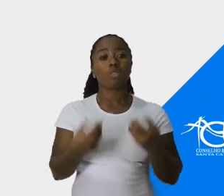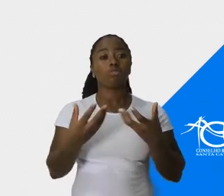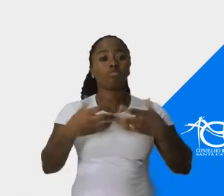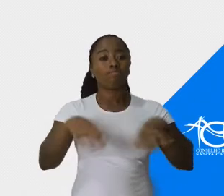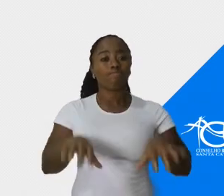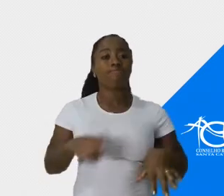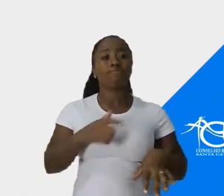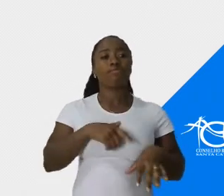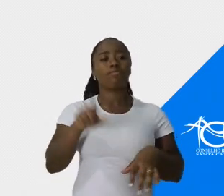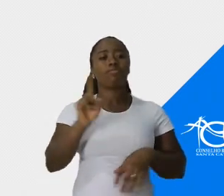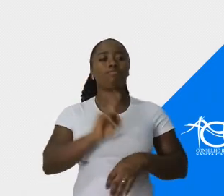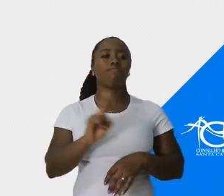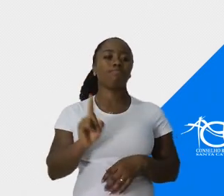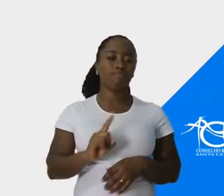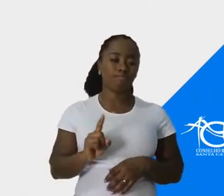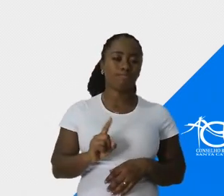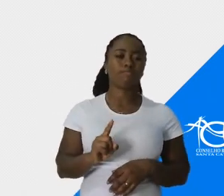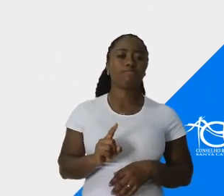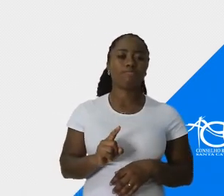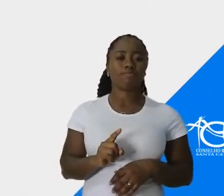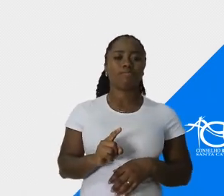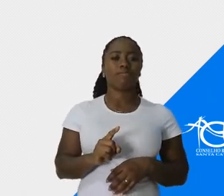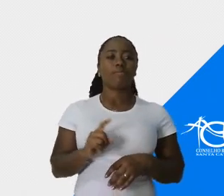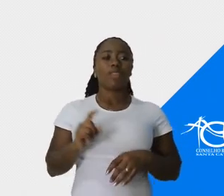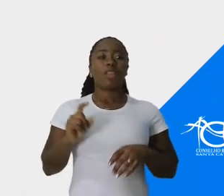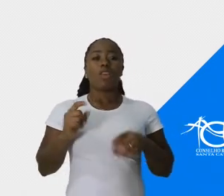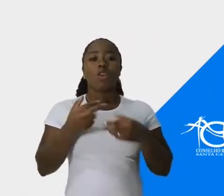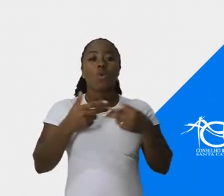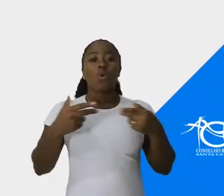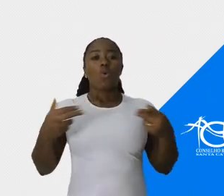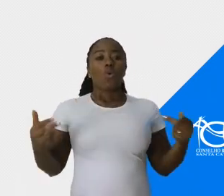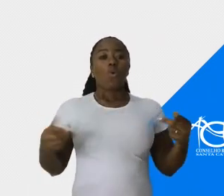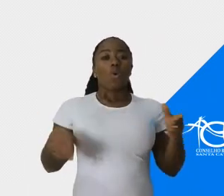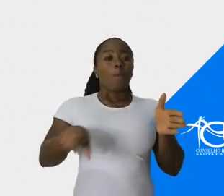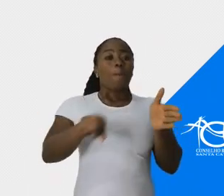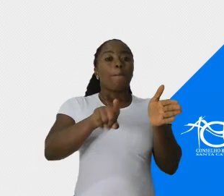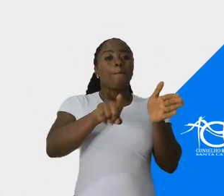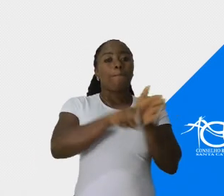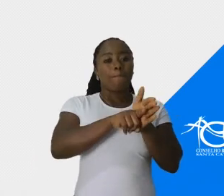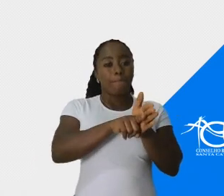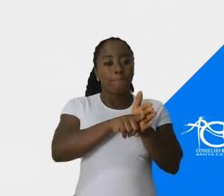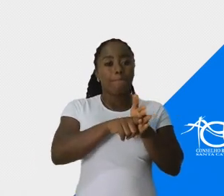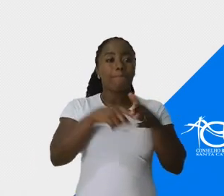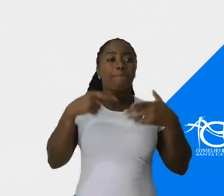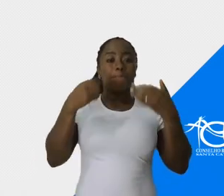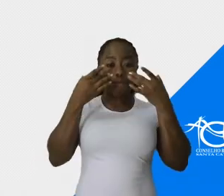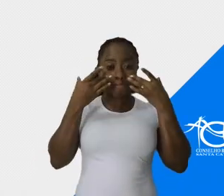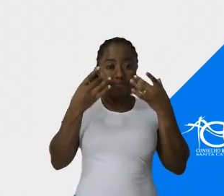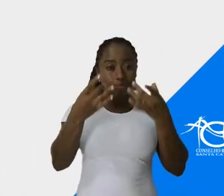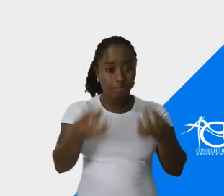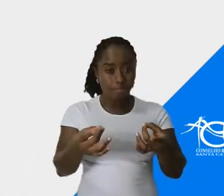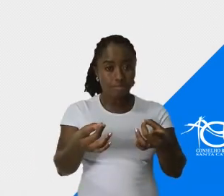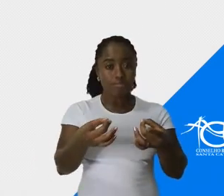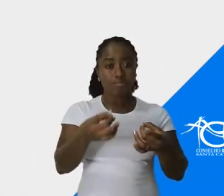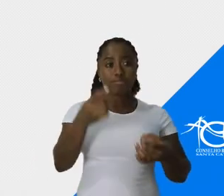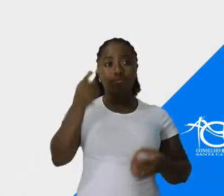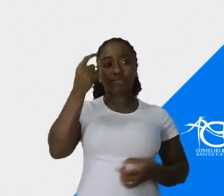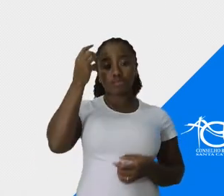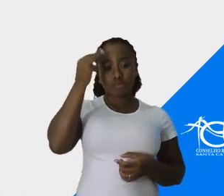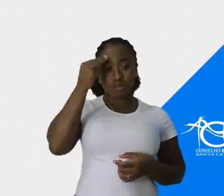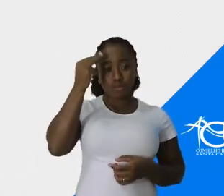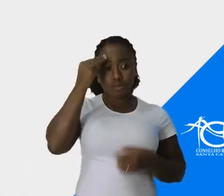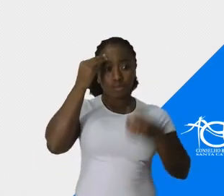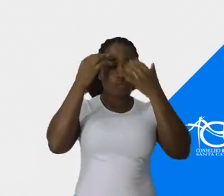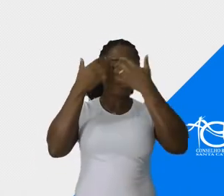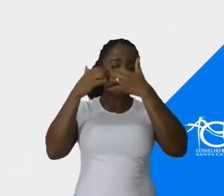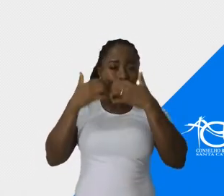eventos negativos às pessoas. Então, a sua capacidade de atenção, memorização, a capacidade cognitiva de compreender o que está acontecendo, o próprio